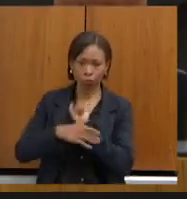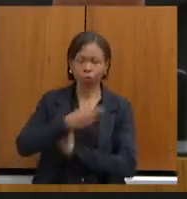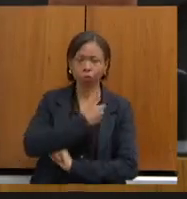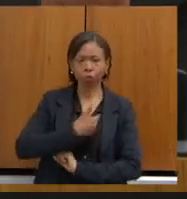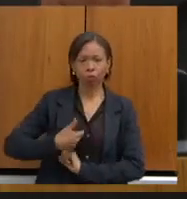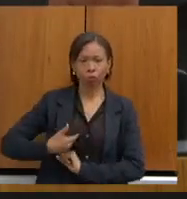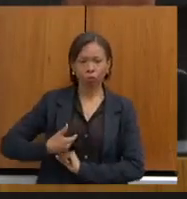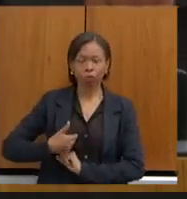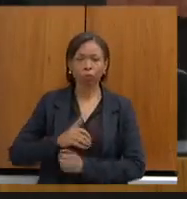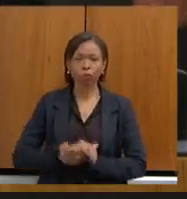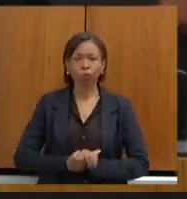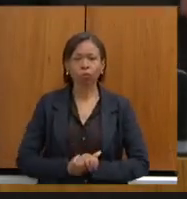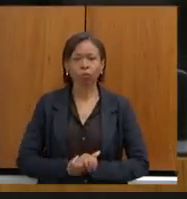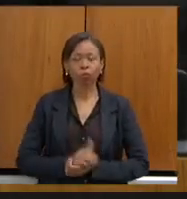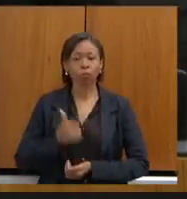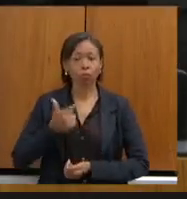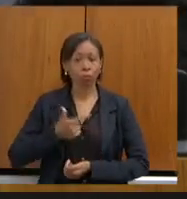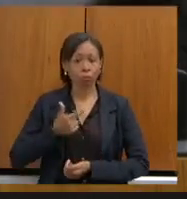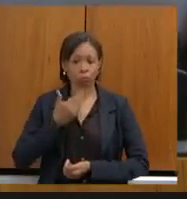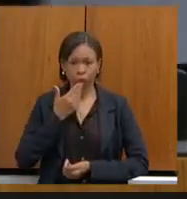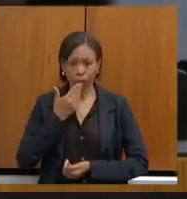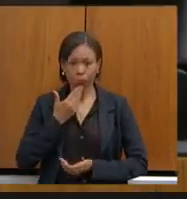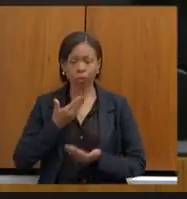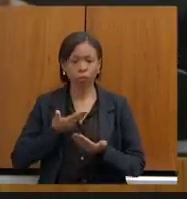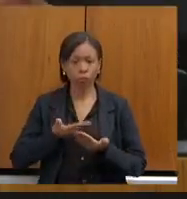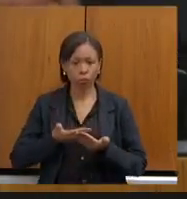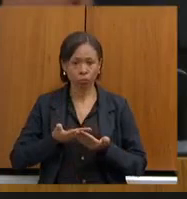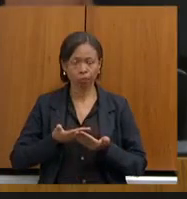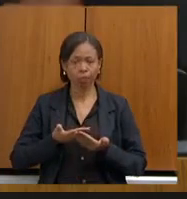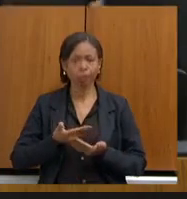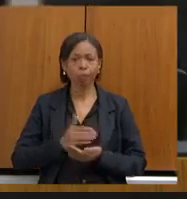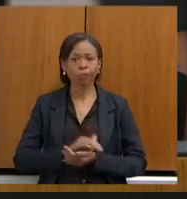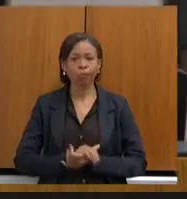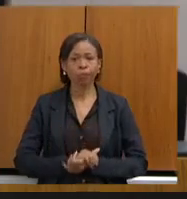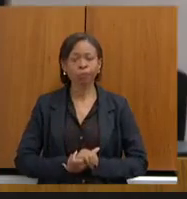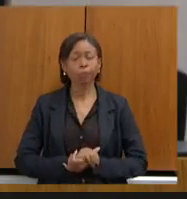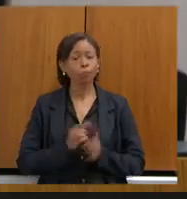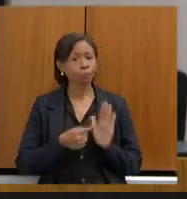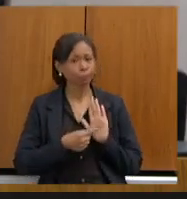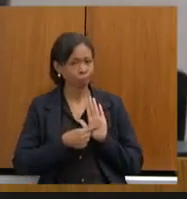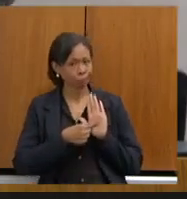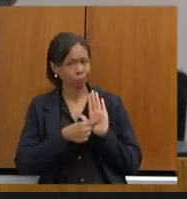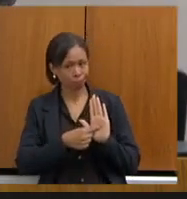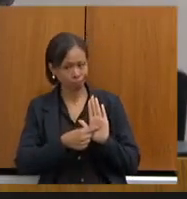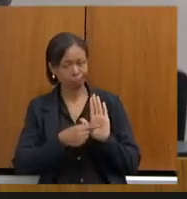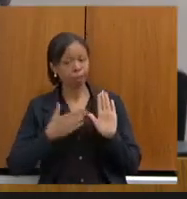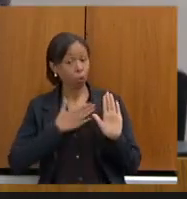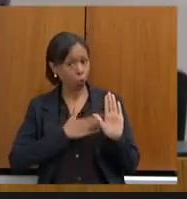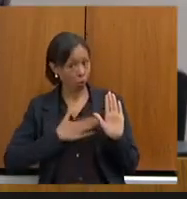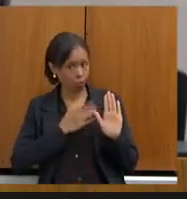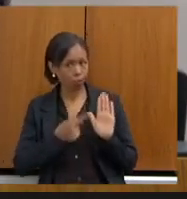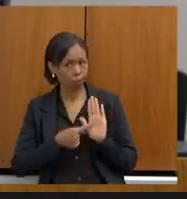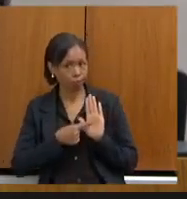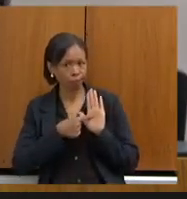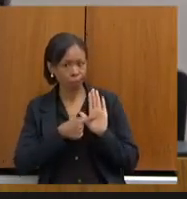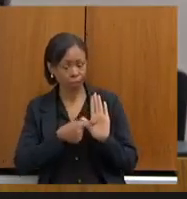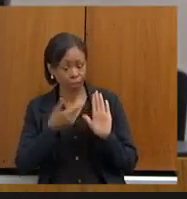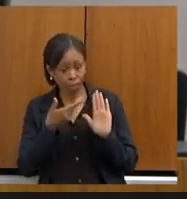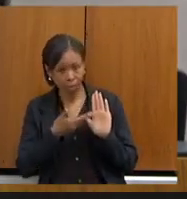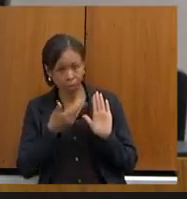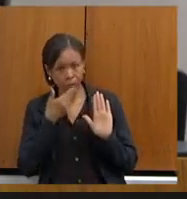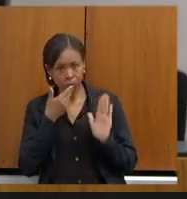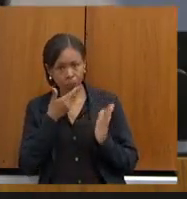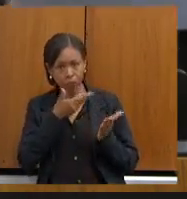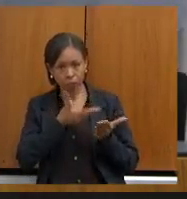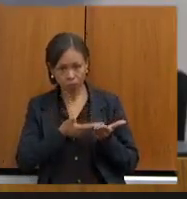segundo requerimento é com alegria Deputado João Leite que ao apresentar esse requerimento nós o apresentamos com a